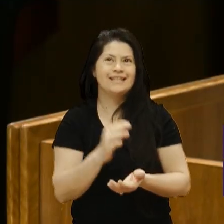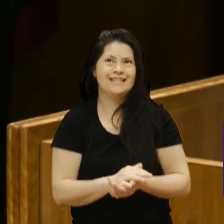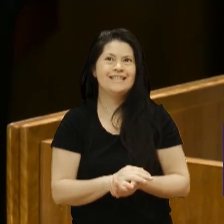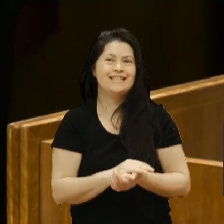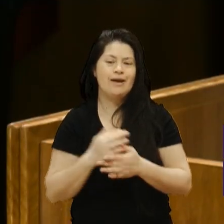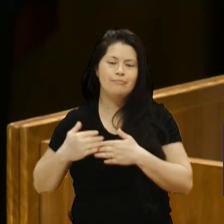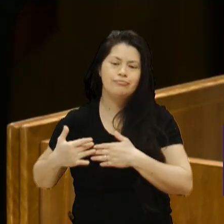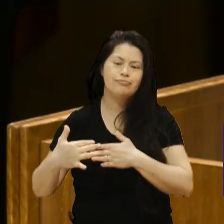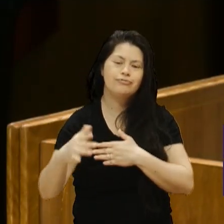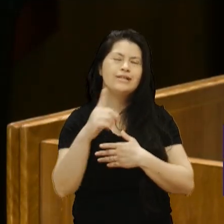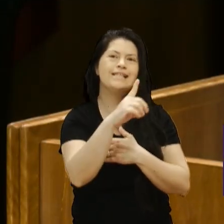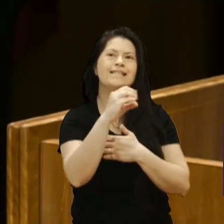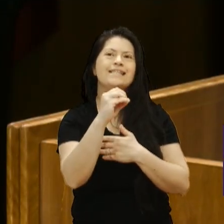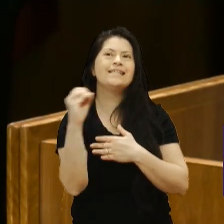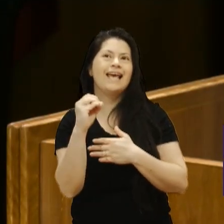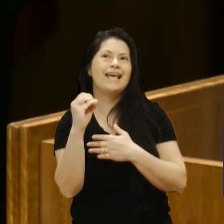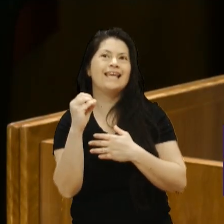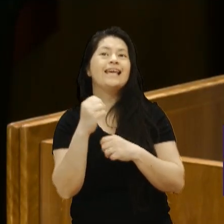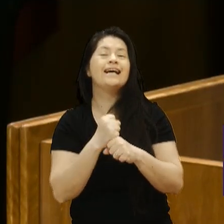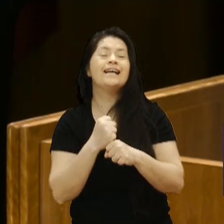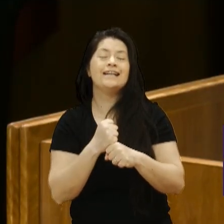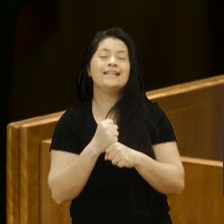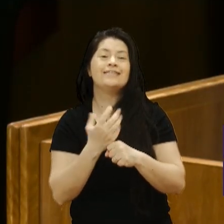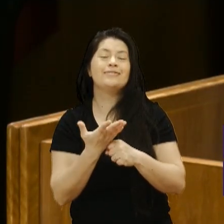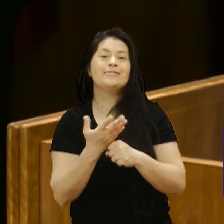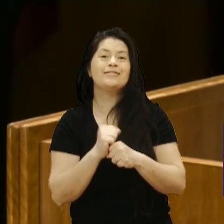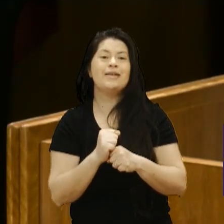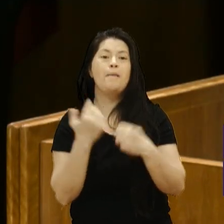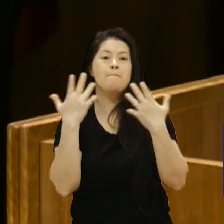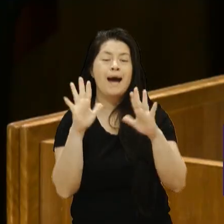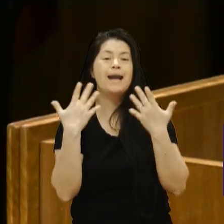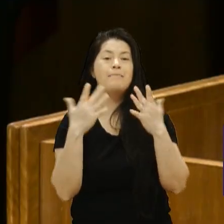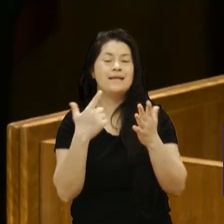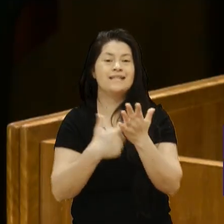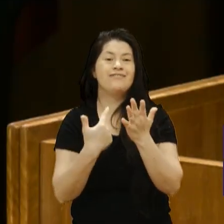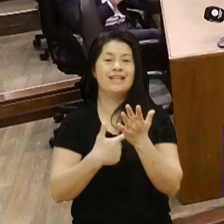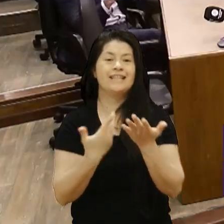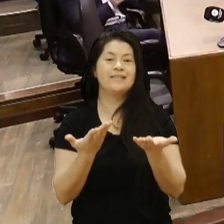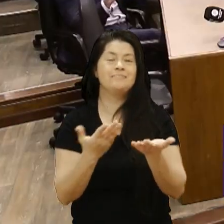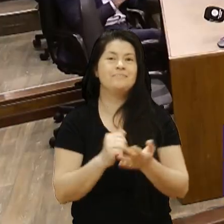longo desses 100 anos em toda a comunidade caxiense, tá? Parabéns e vida longa. Obrigado.